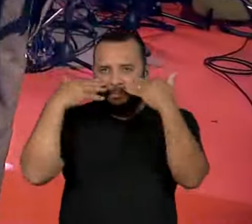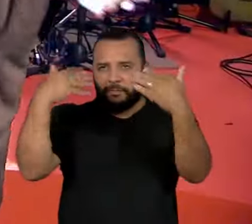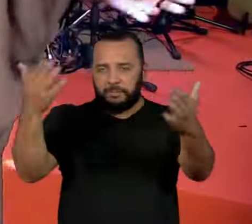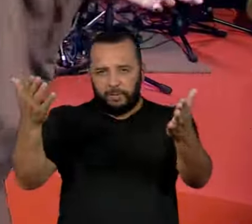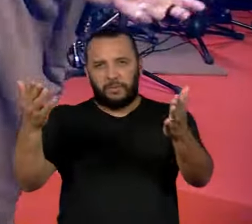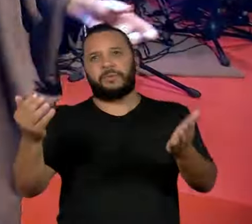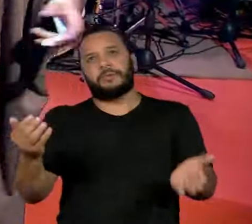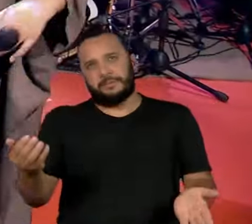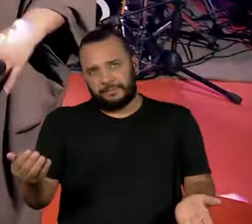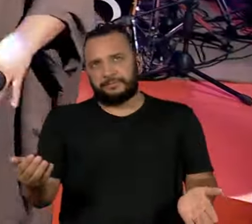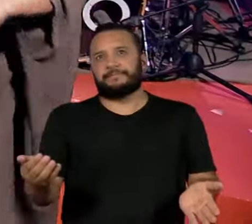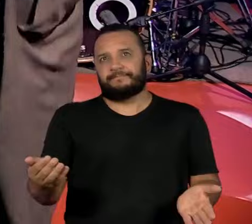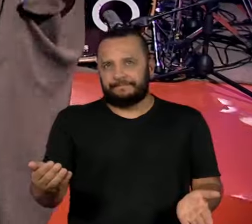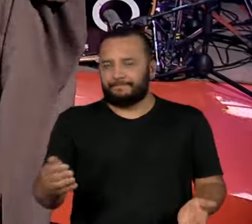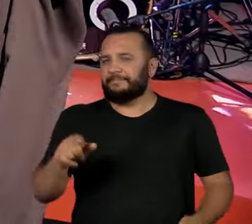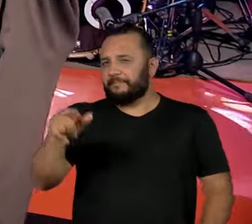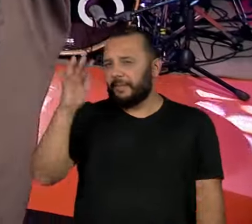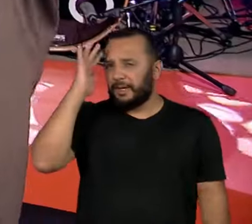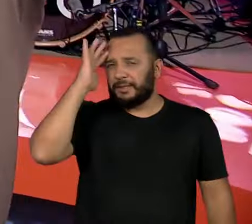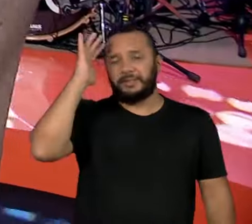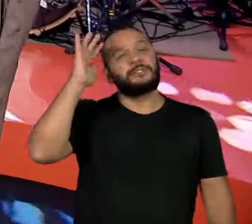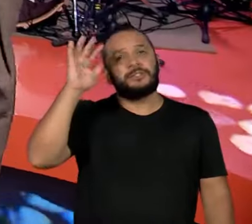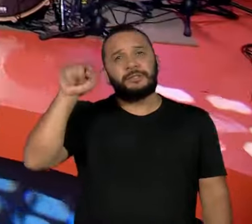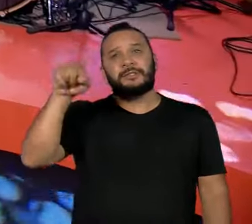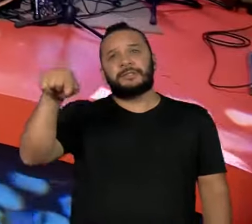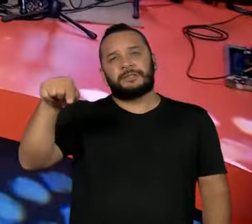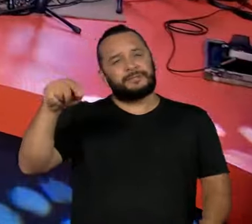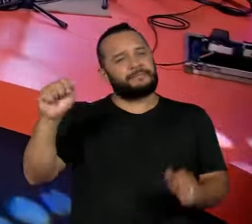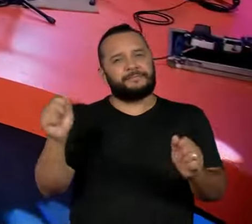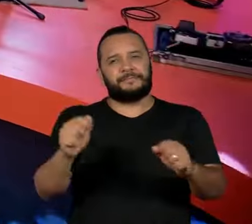nossa Constituição. Que magia,